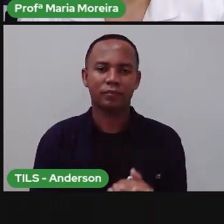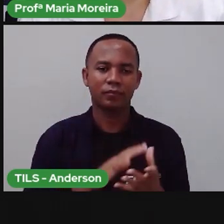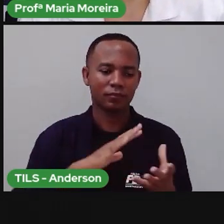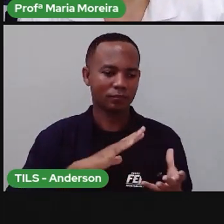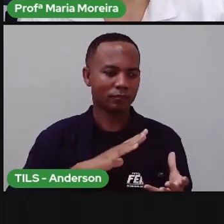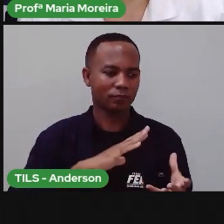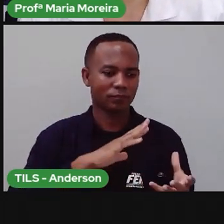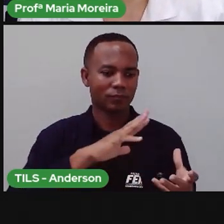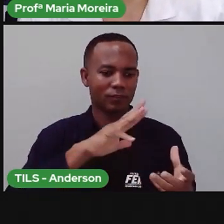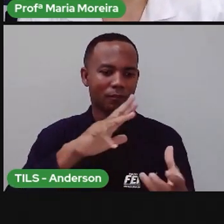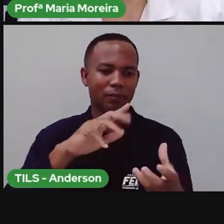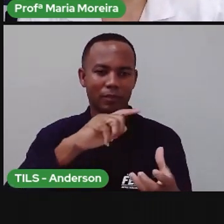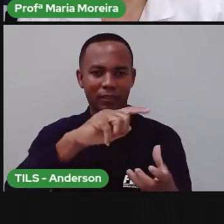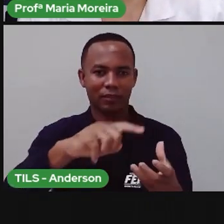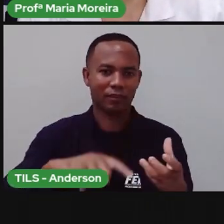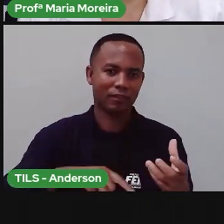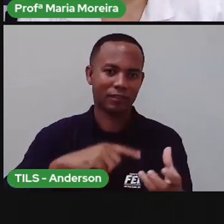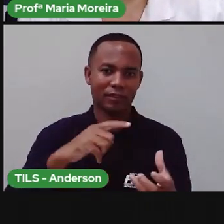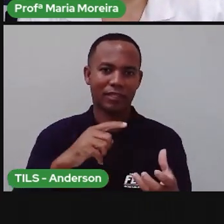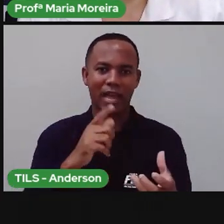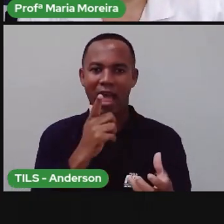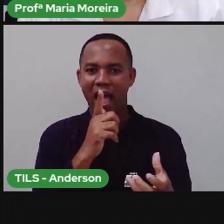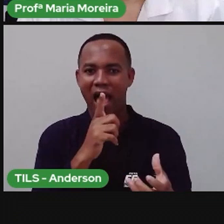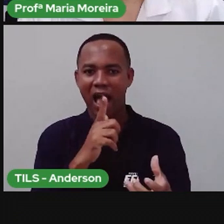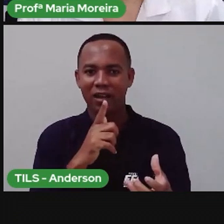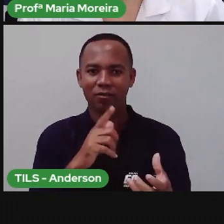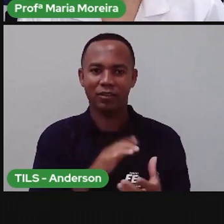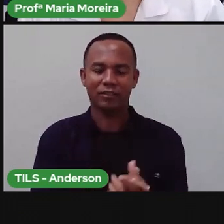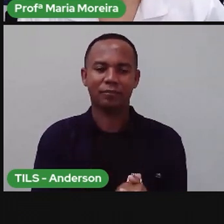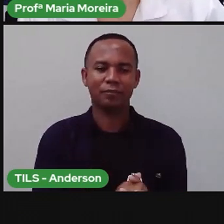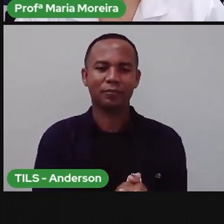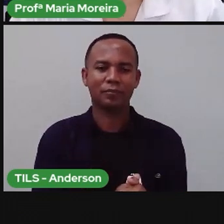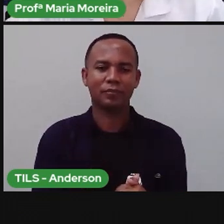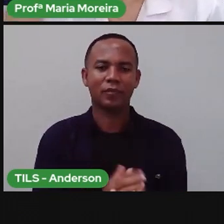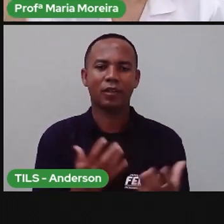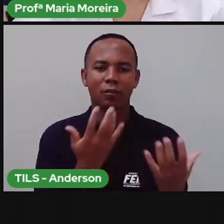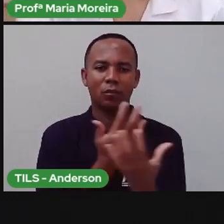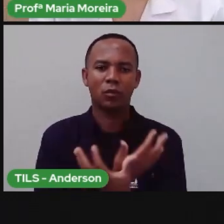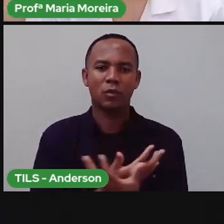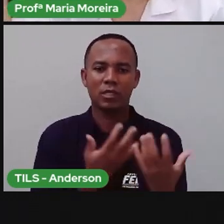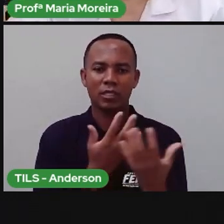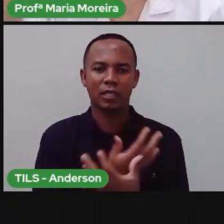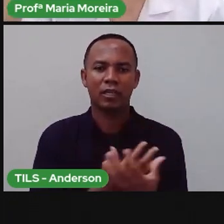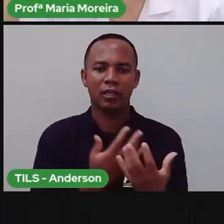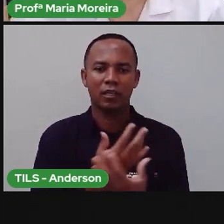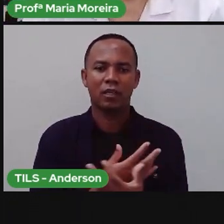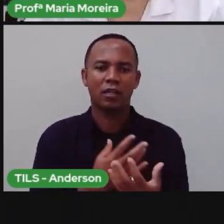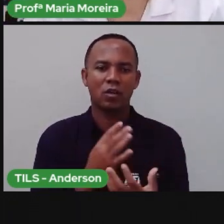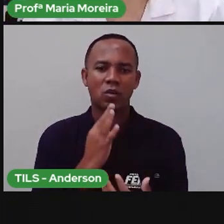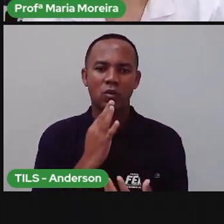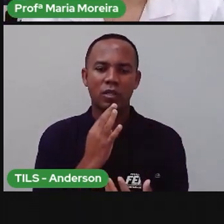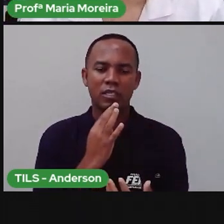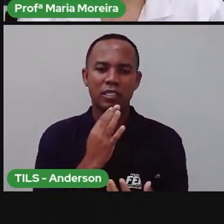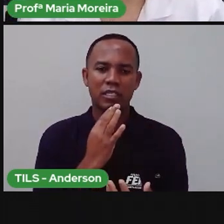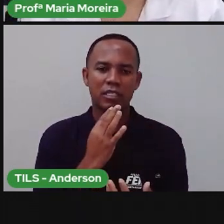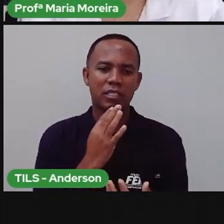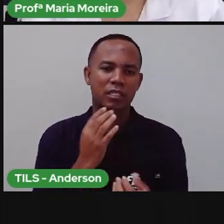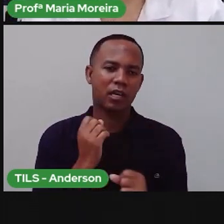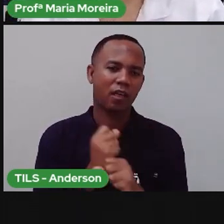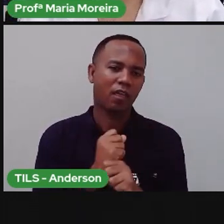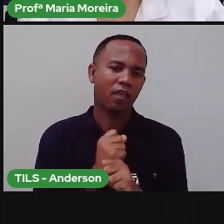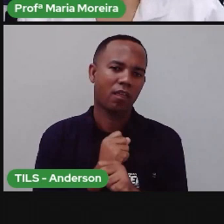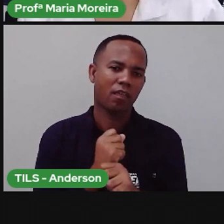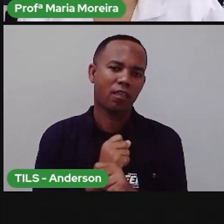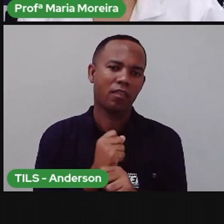planeta água. Vamos ouvir uma música aí, né? Conhecida por anos e anos, que fala